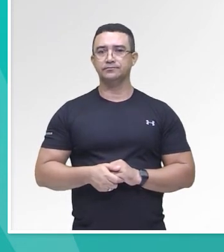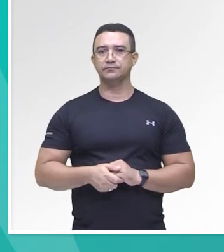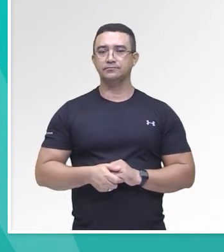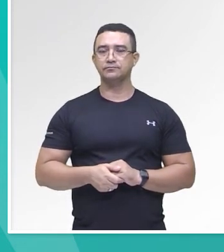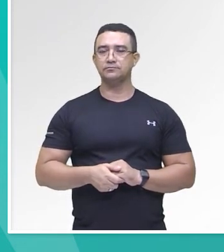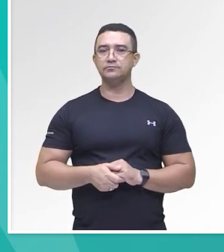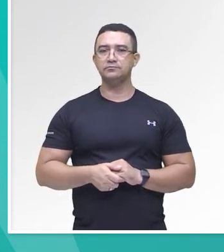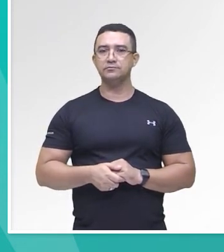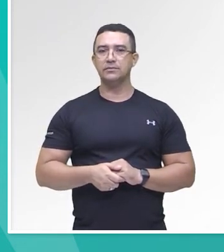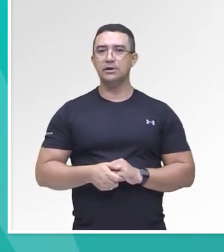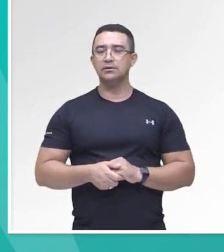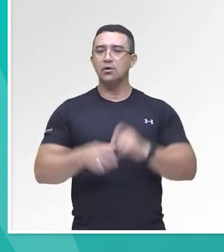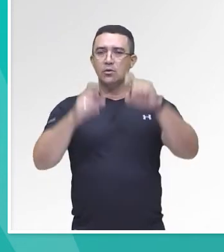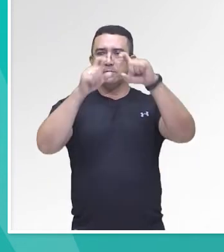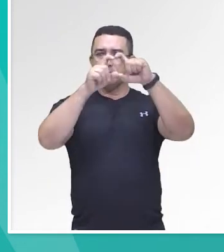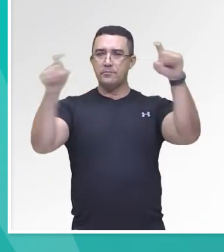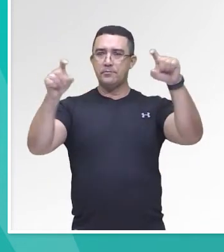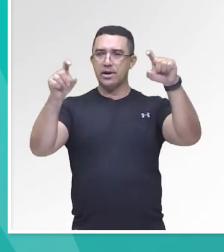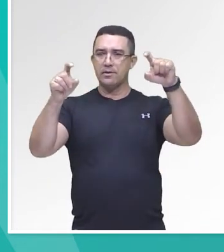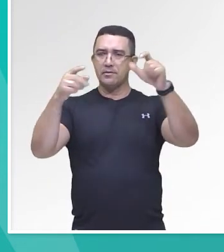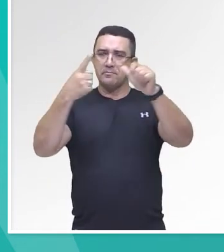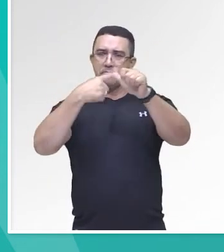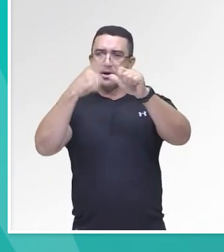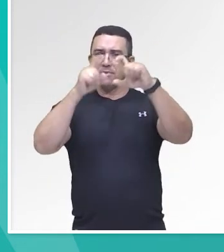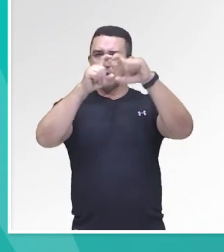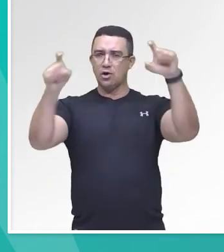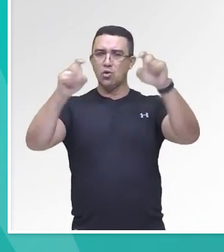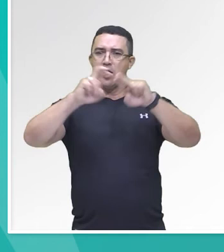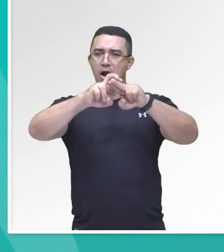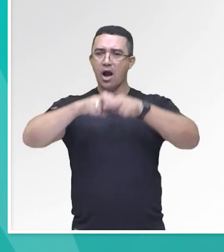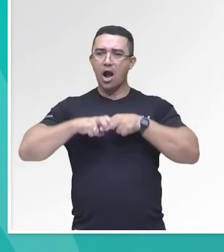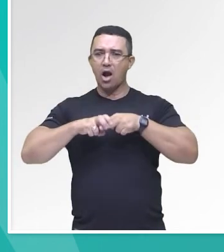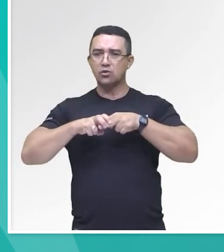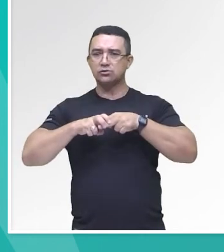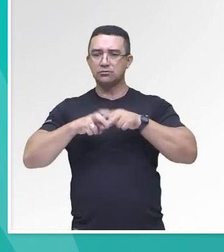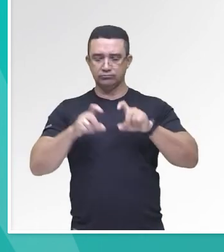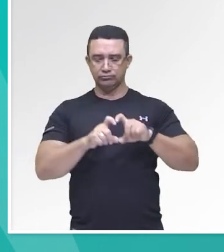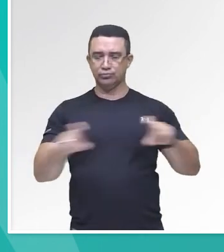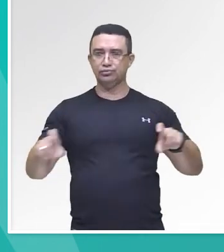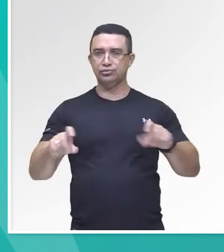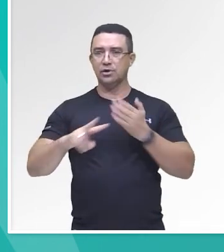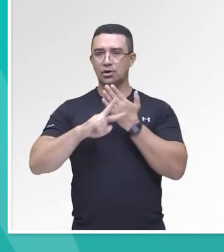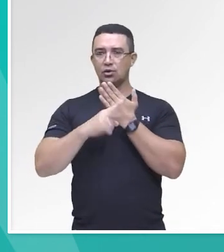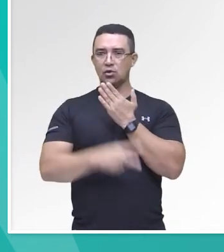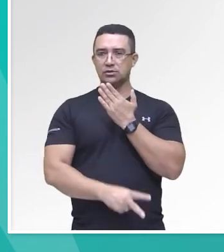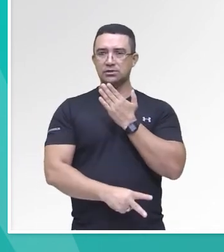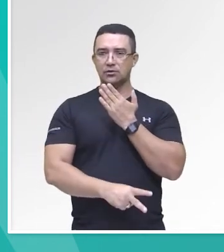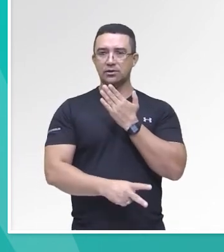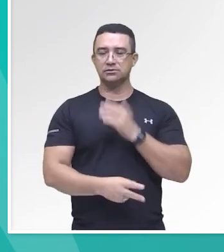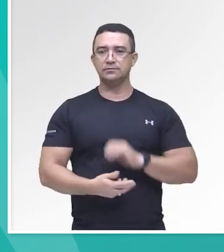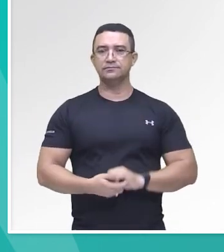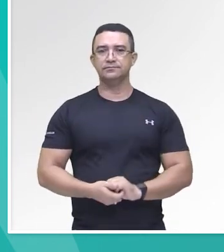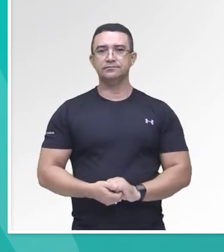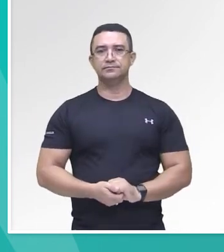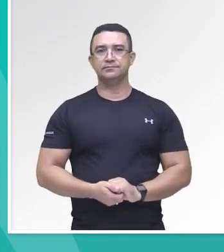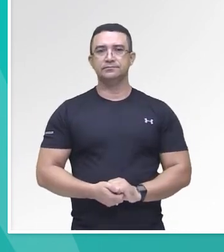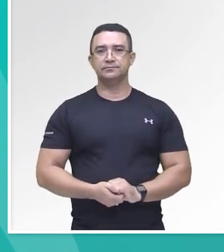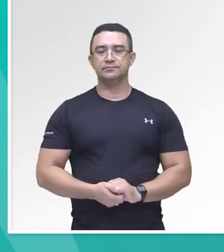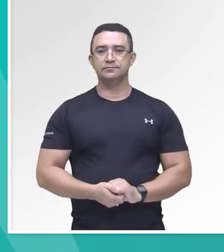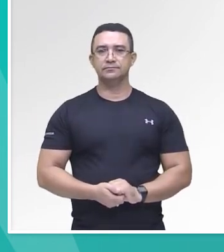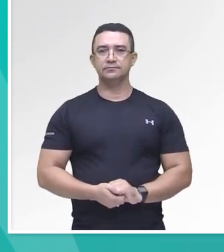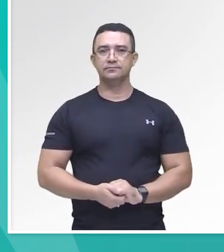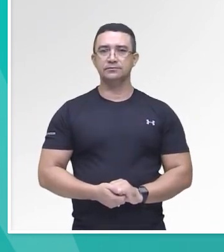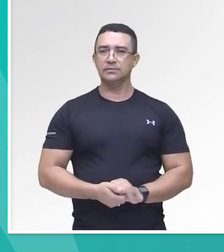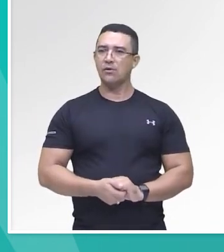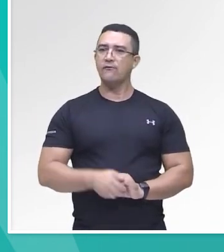né? Consequentemente. São ideias secundárias que vão desenvolver o tópico frasal, vão desenvolver